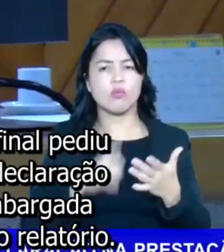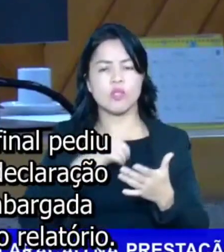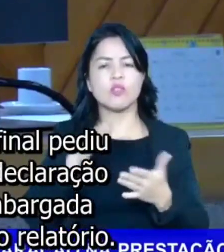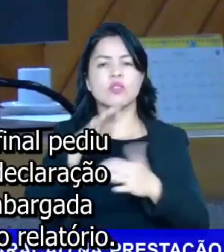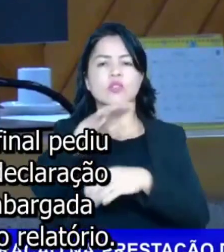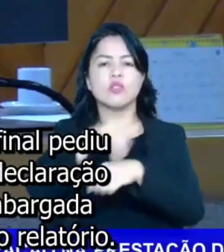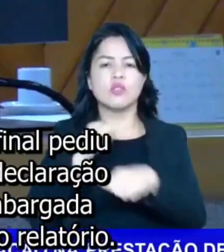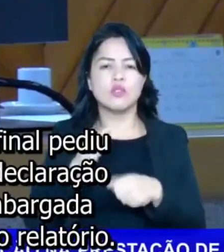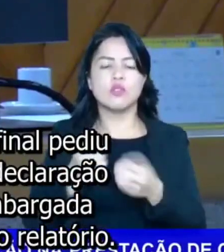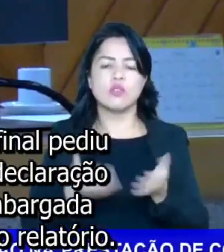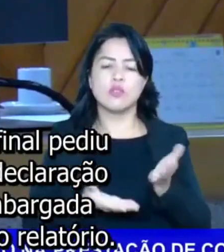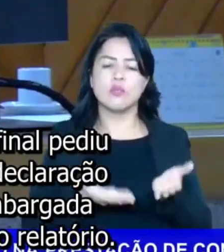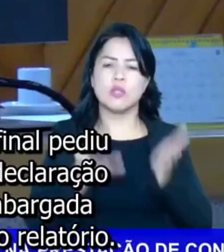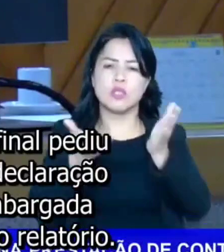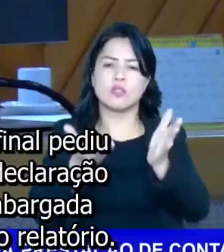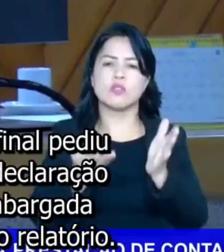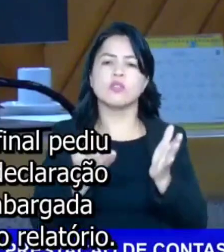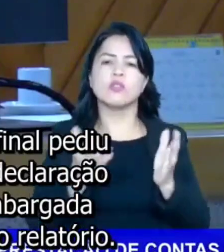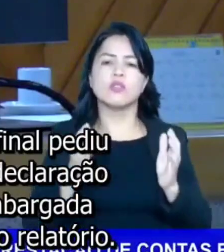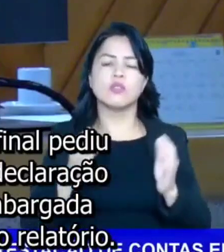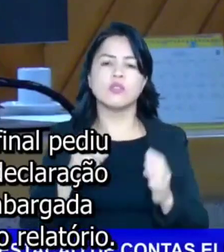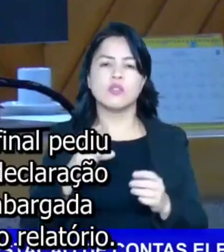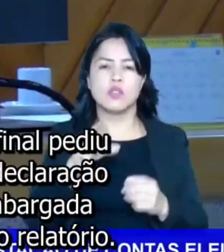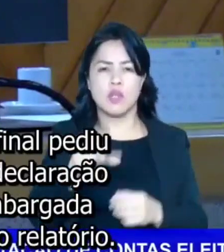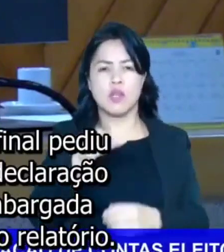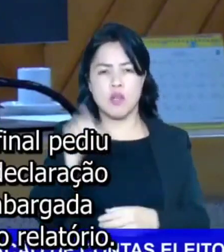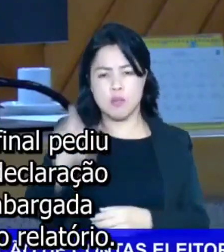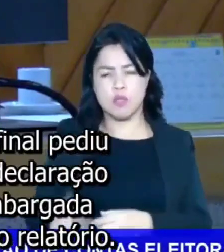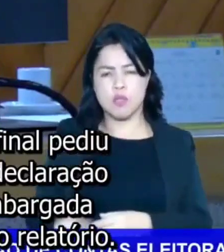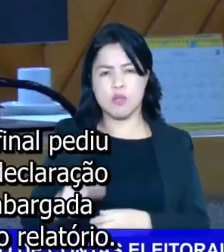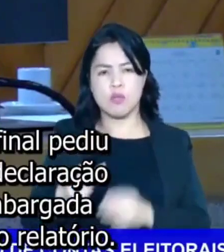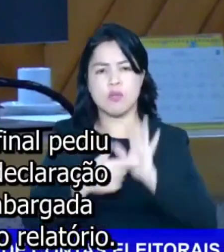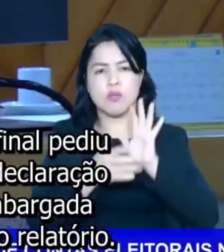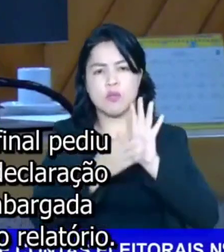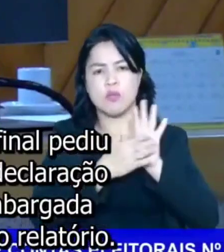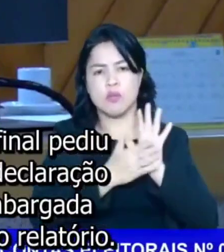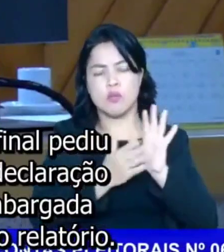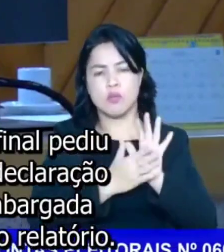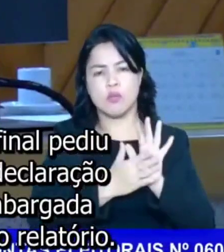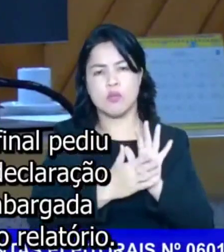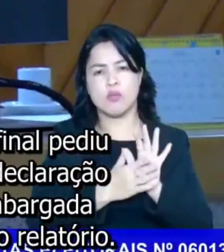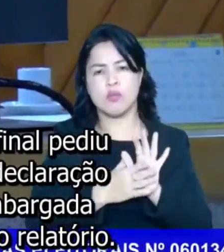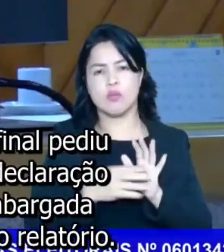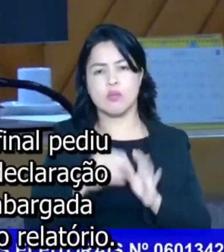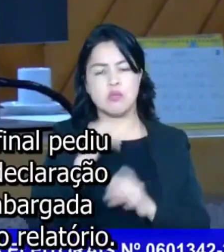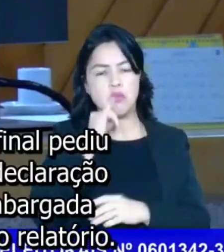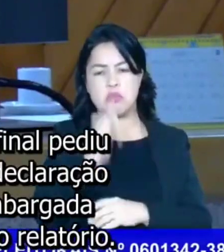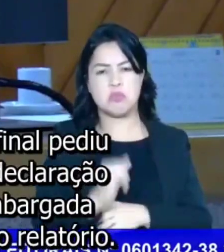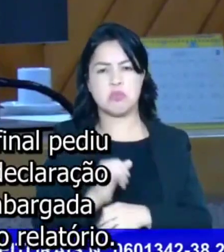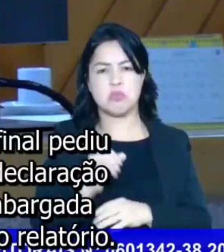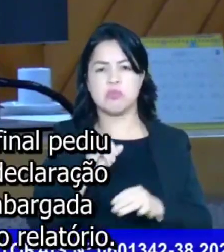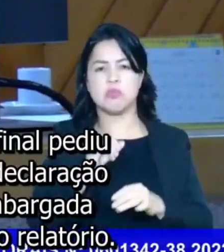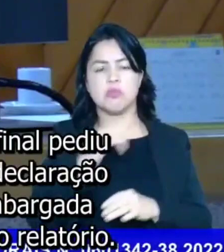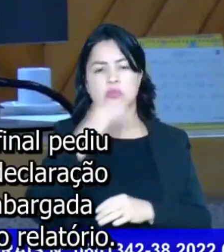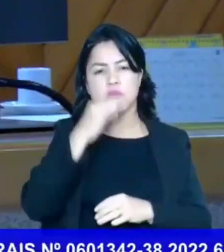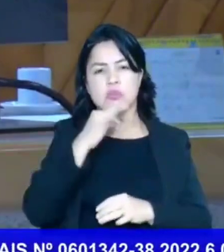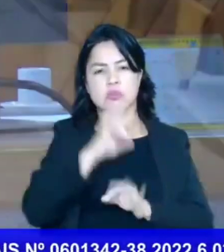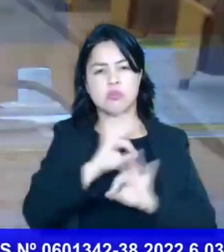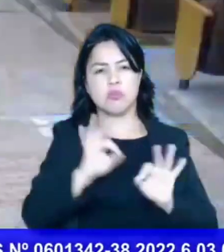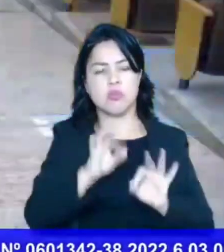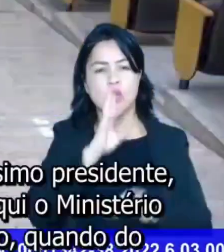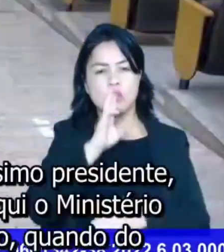para apresentar contra-razões, a embargada deixou transcorrer o prazo sem manifestação. É o